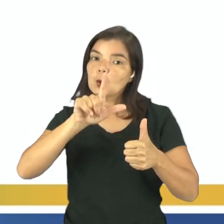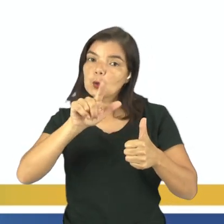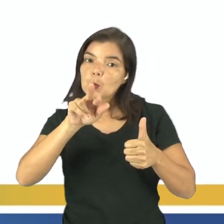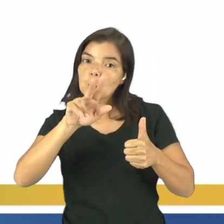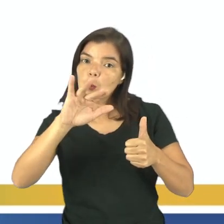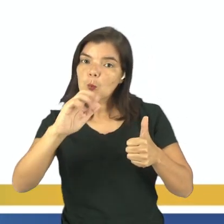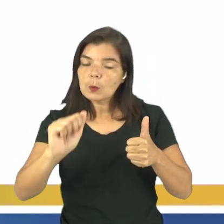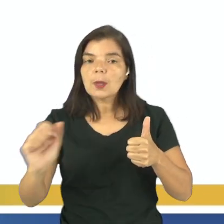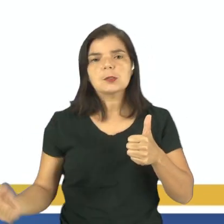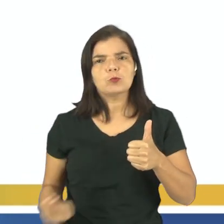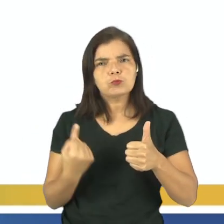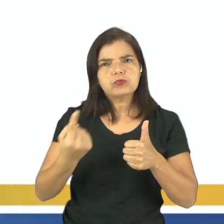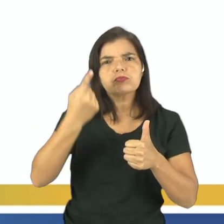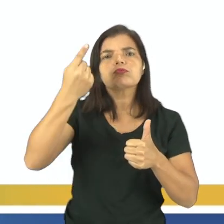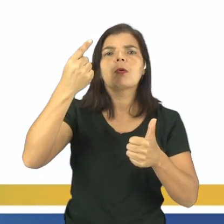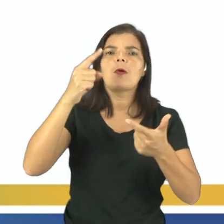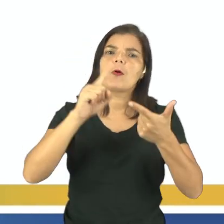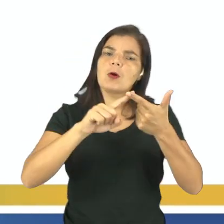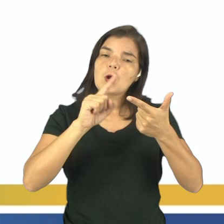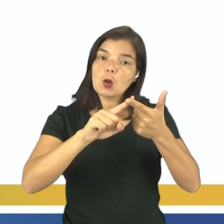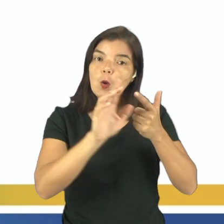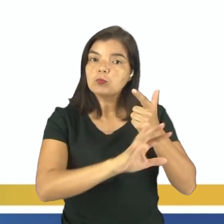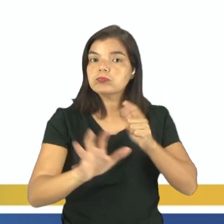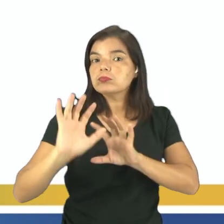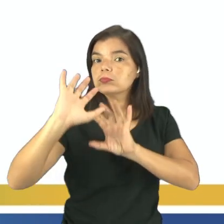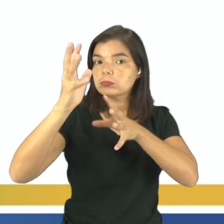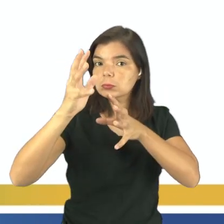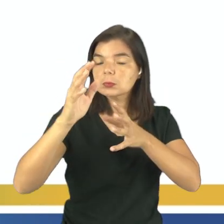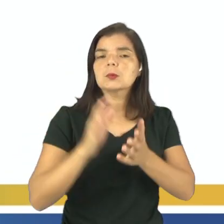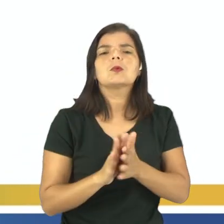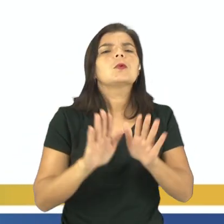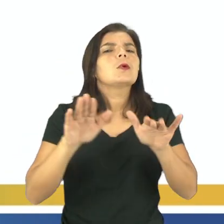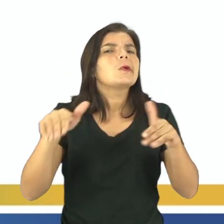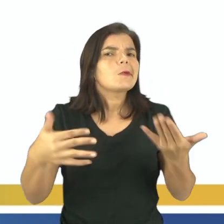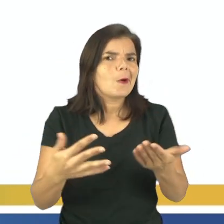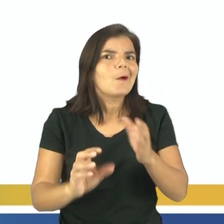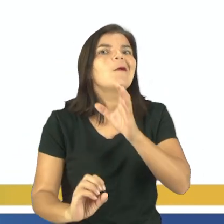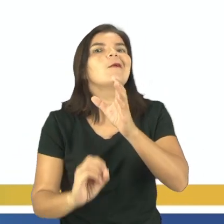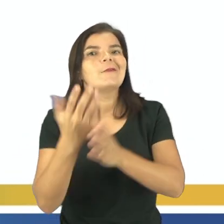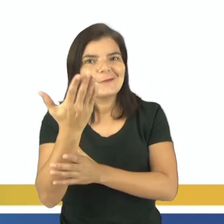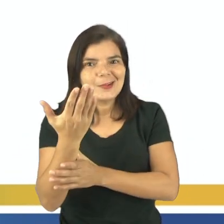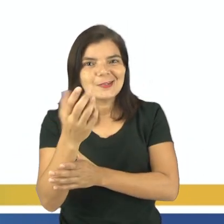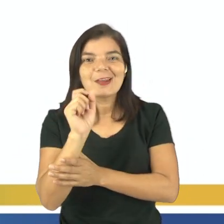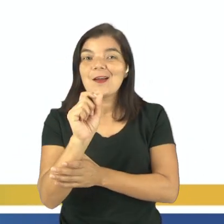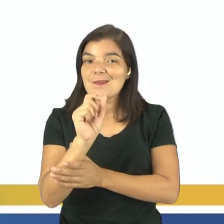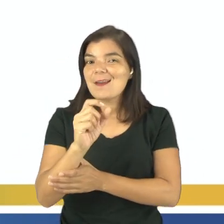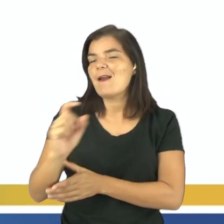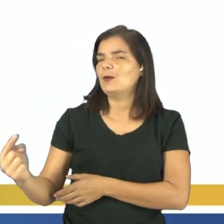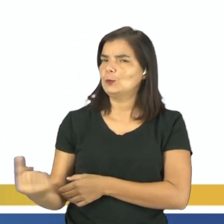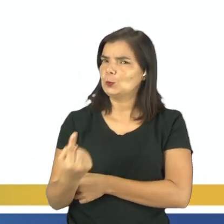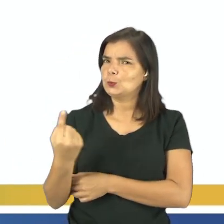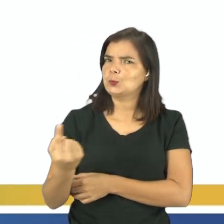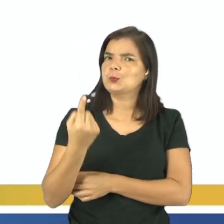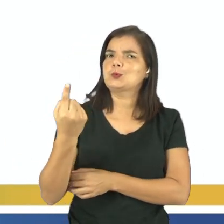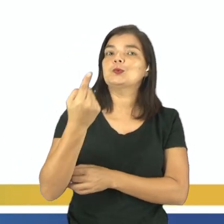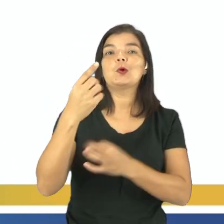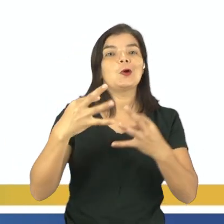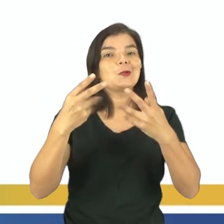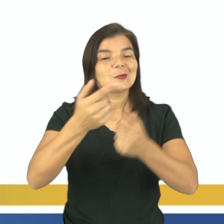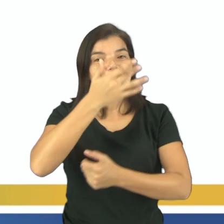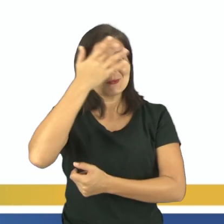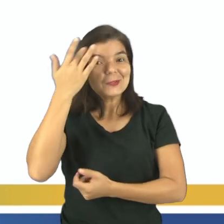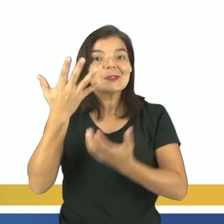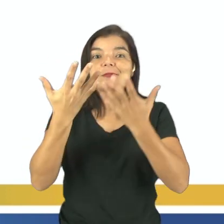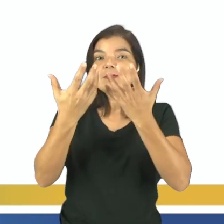jogar basquete. Qual das informações é um fato? Ele ser alto. Se o Lucas é alto, todas as pessoas vão